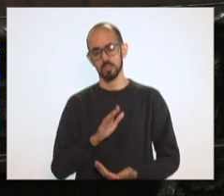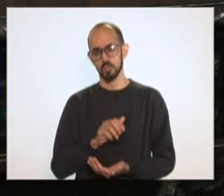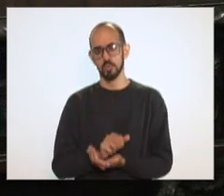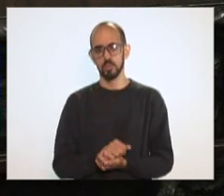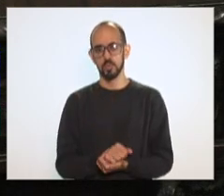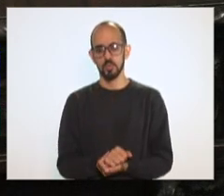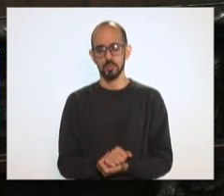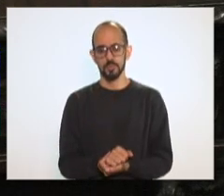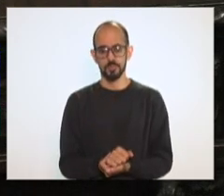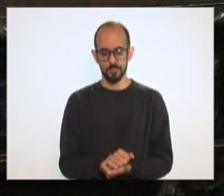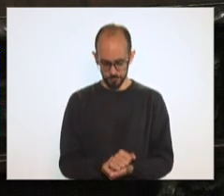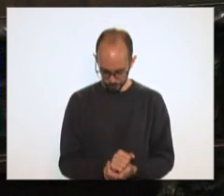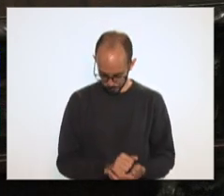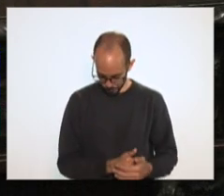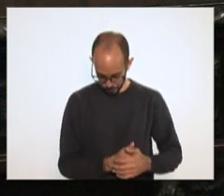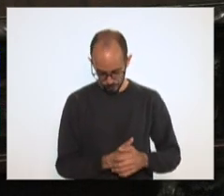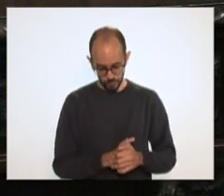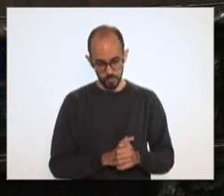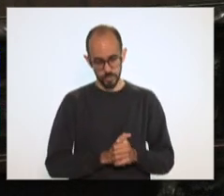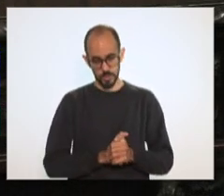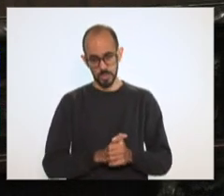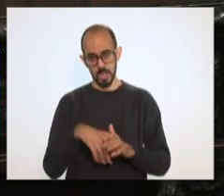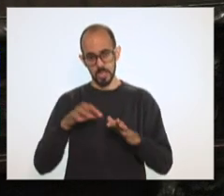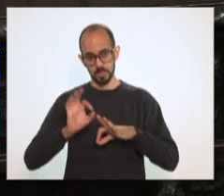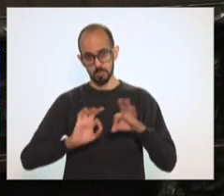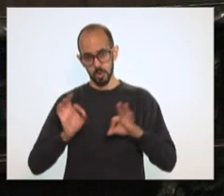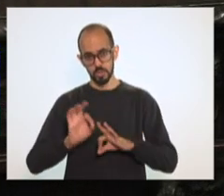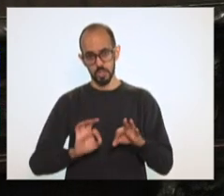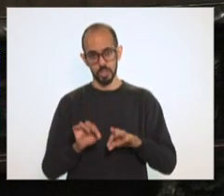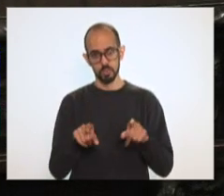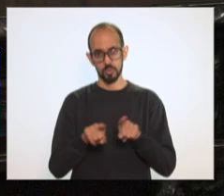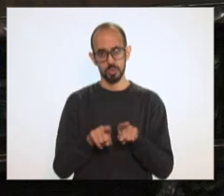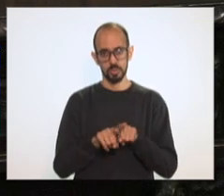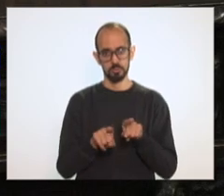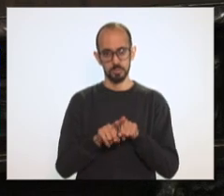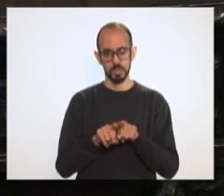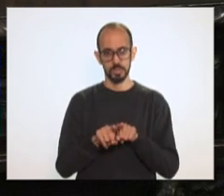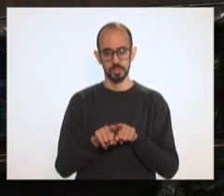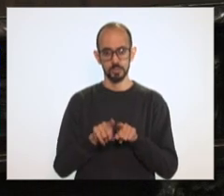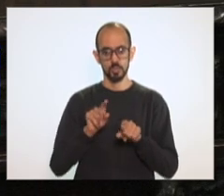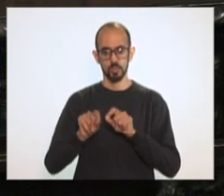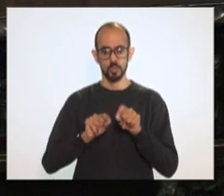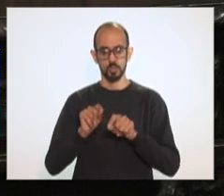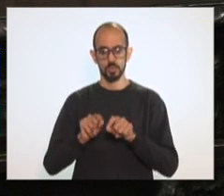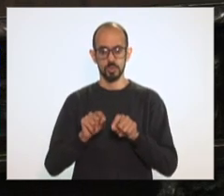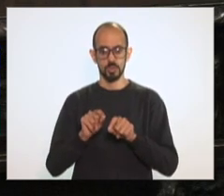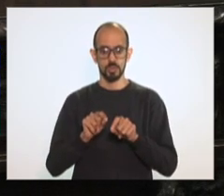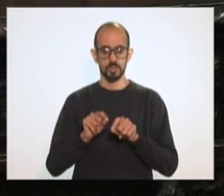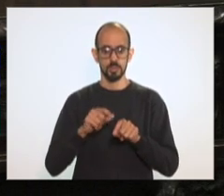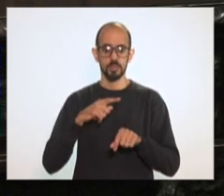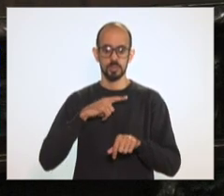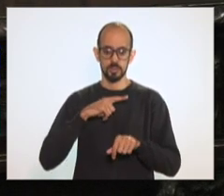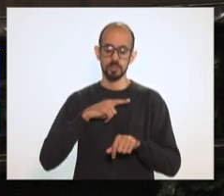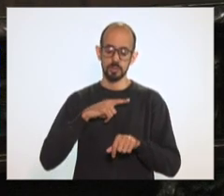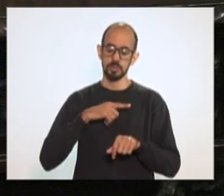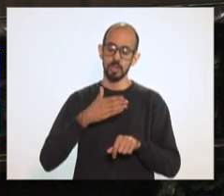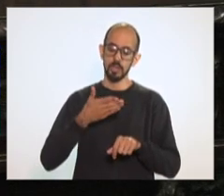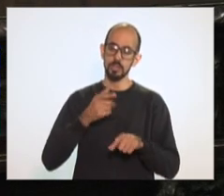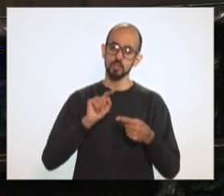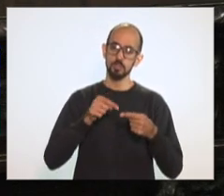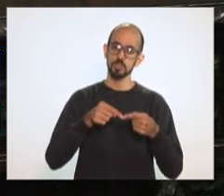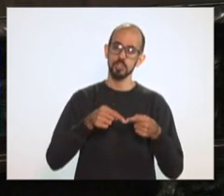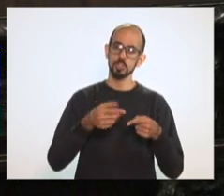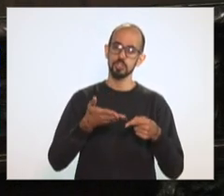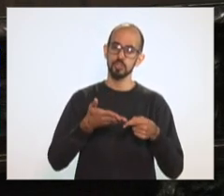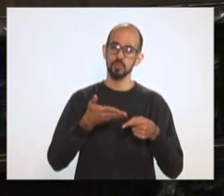de compra dos municípios e esse projeto que vossa excelência apresenta vai nesse sentido todo